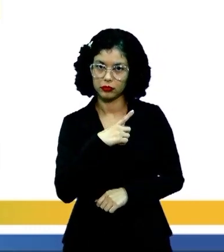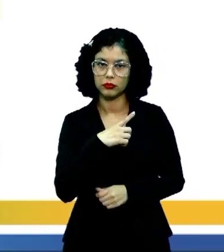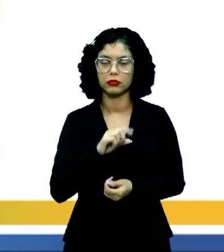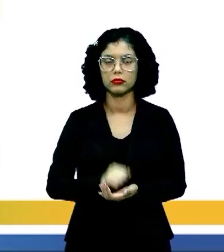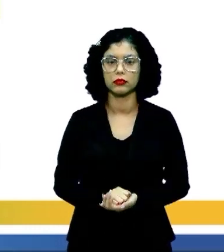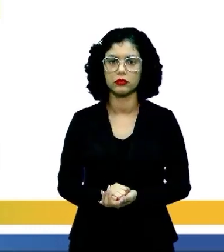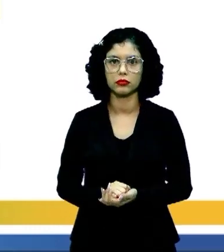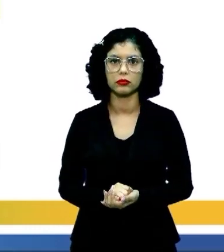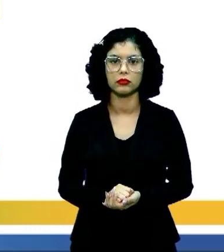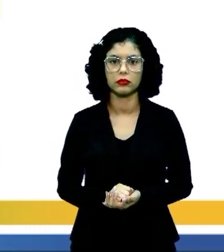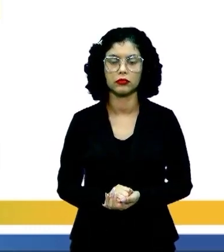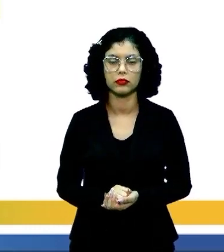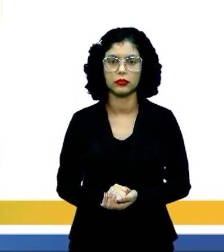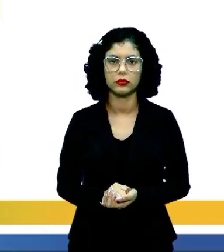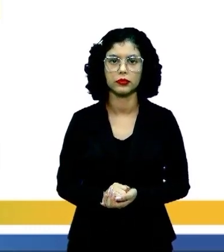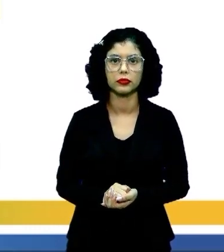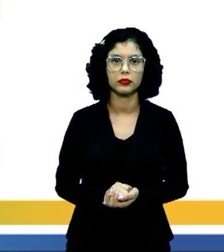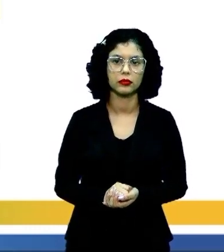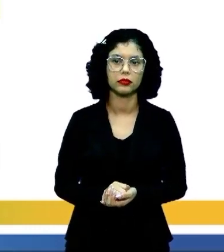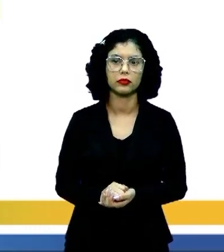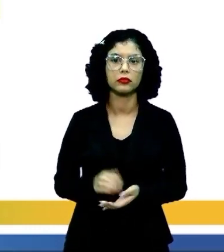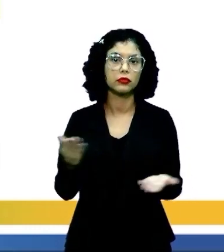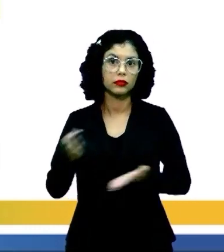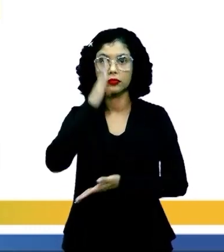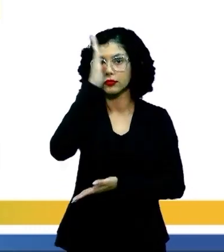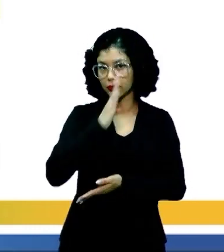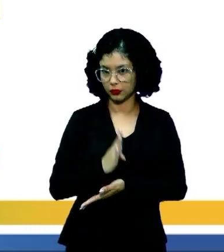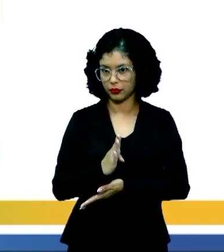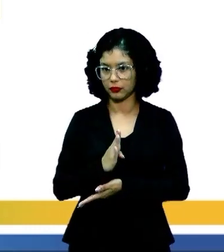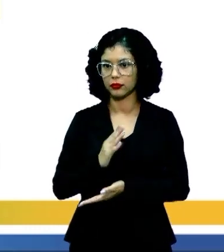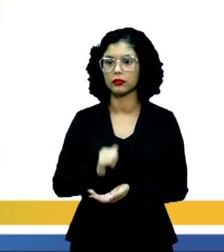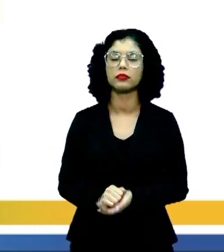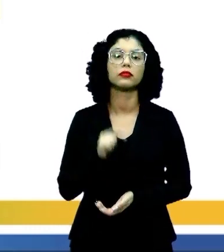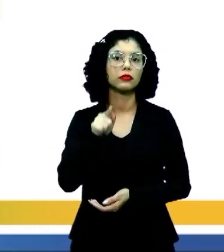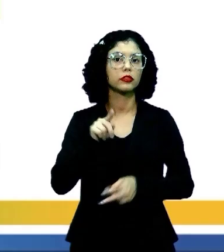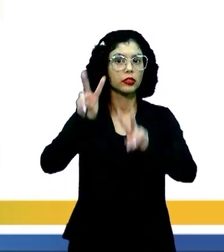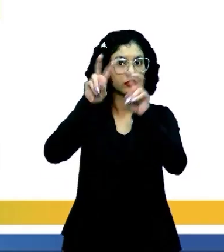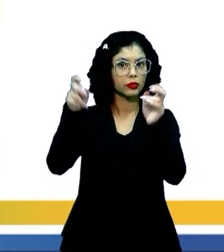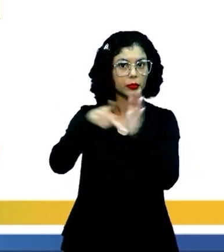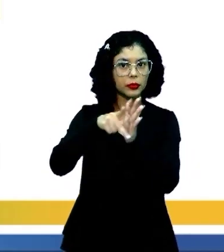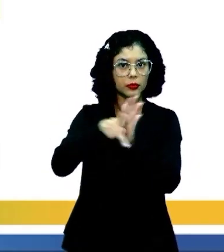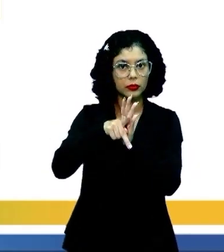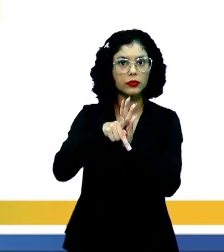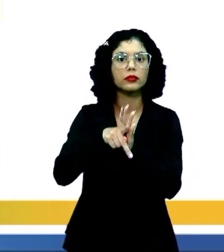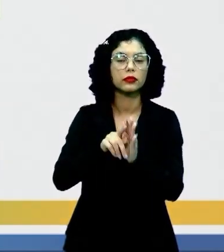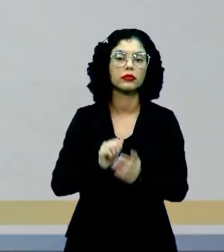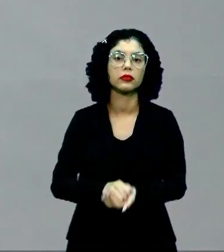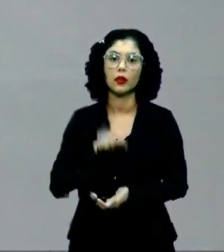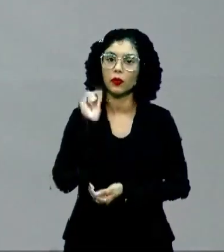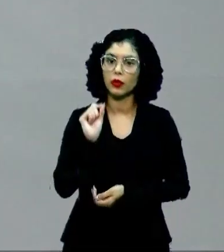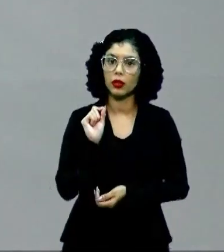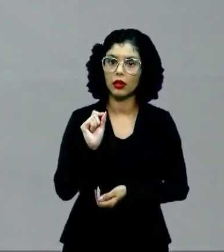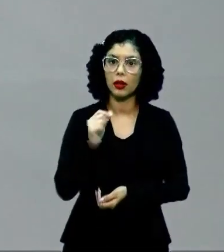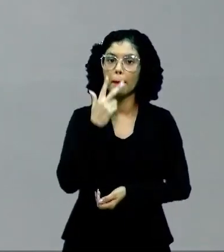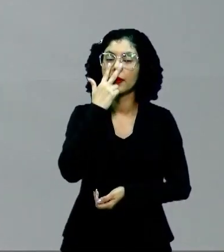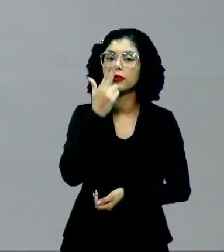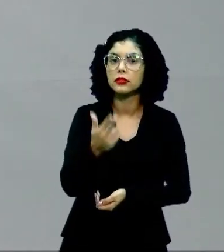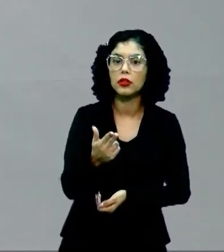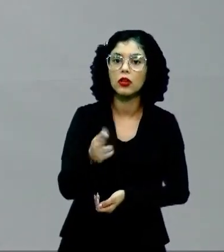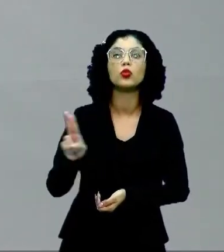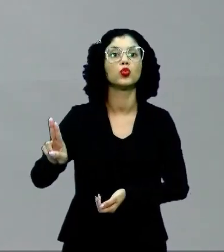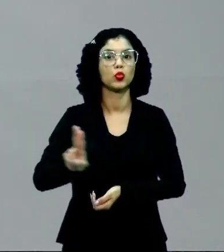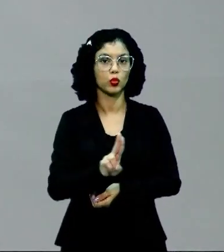estar. Logicamente, a localidade é o Brasil. Nesse tema especificamente, apareceu aí